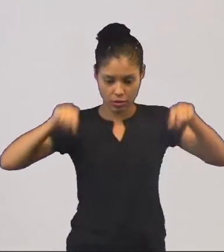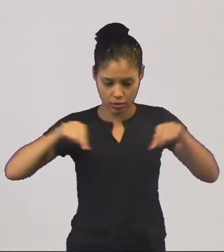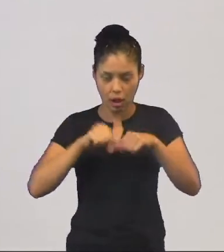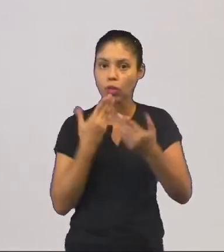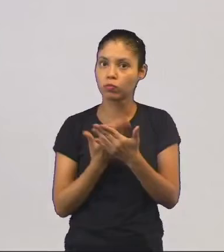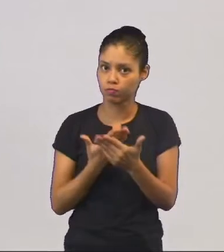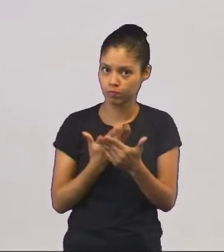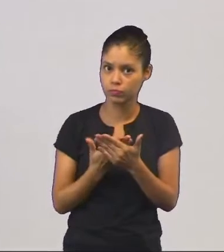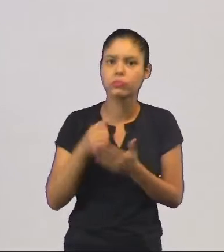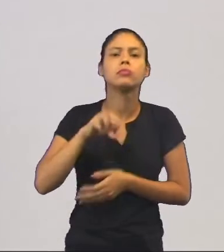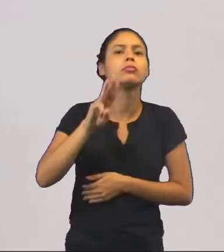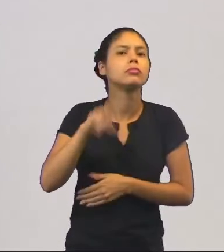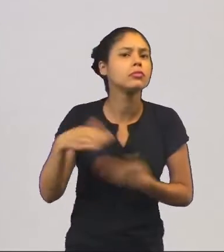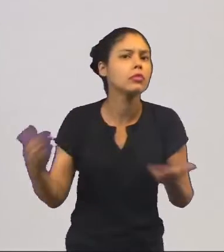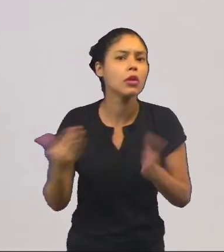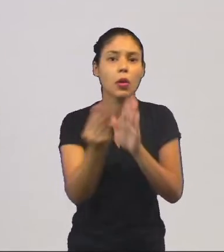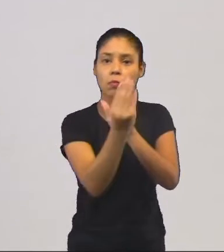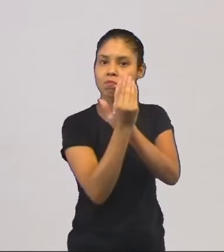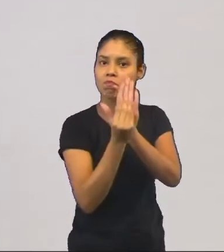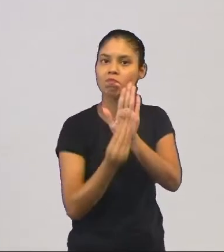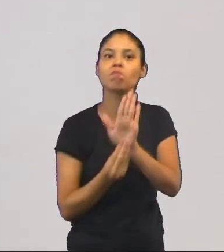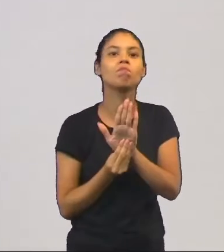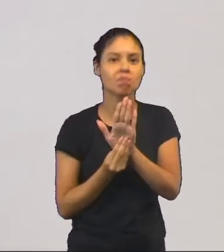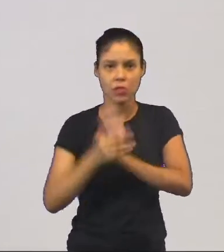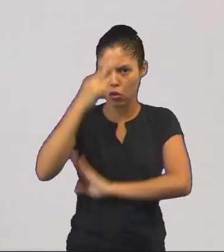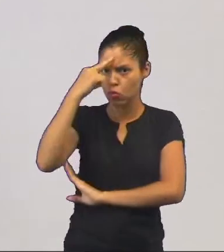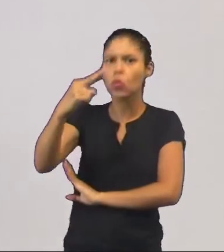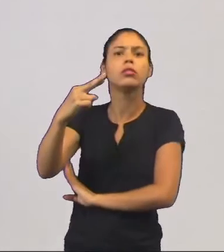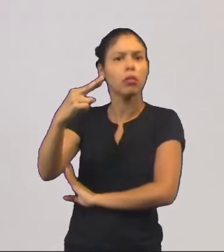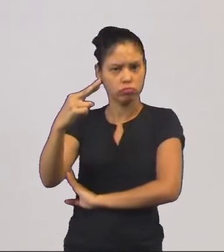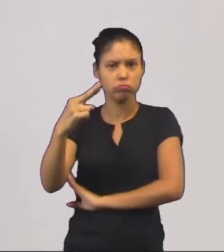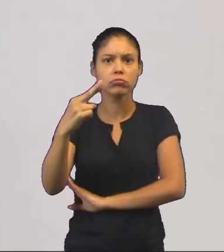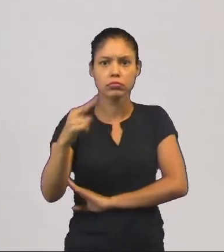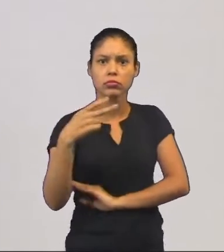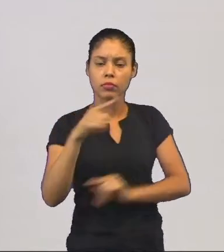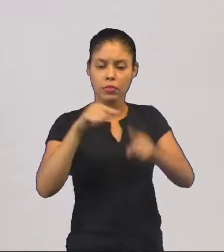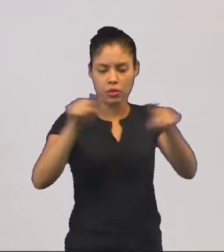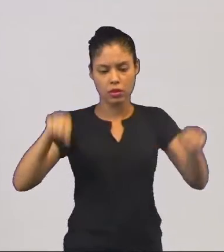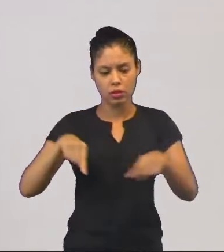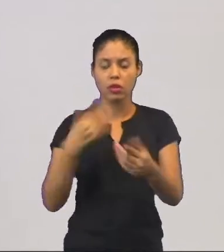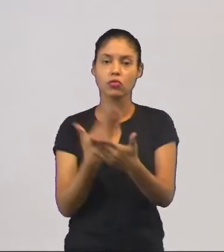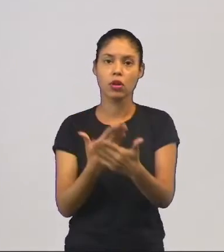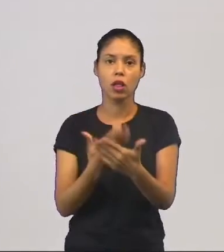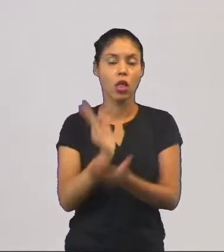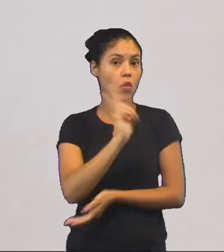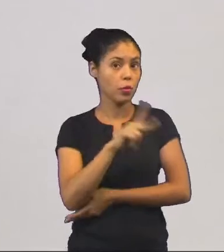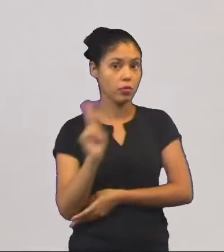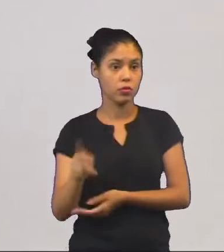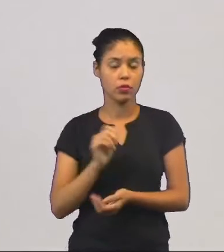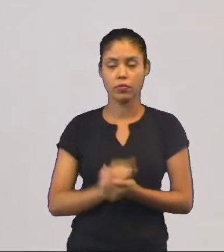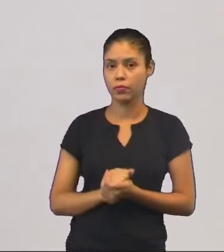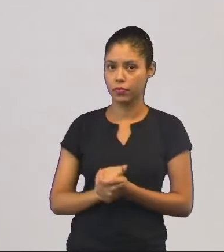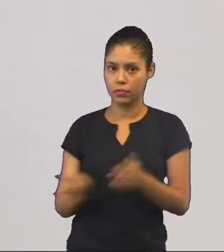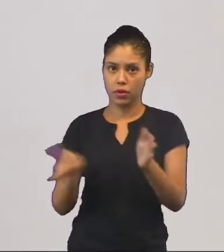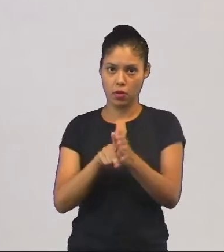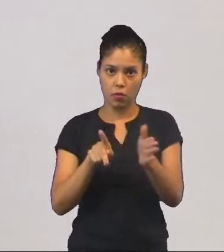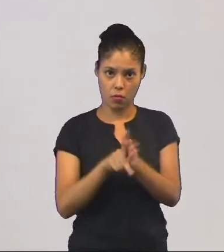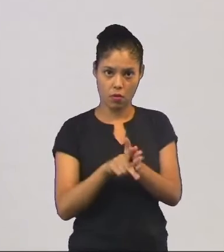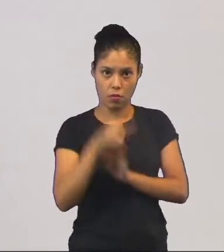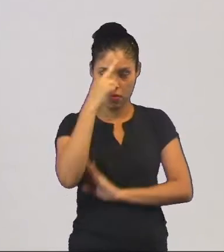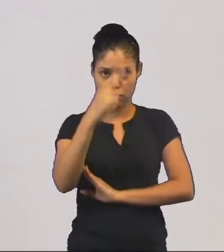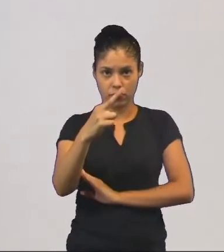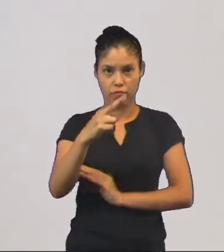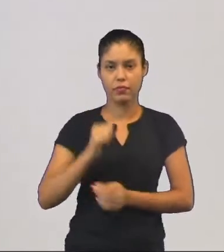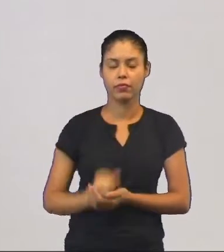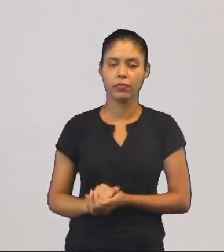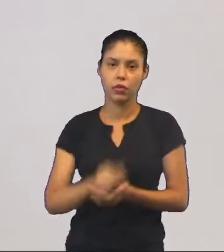aula, quem é a referência de autoridade na sala de aula? O professor, ele é a